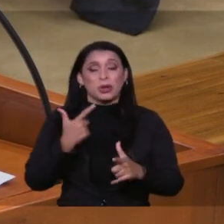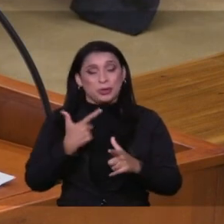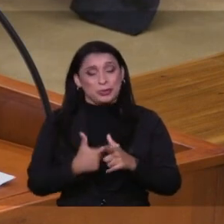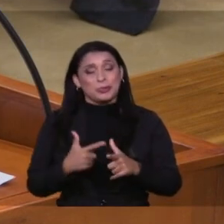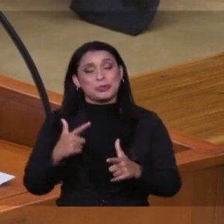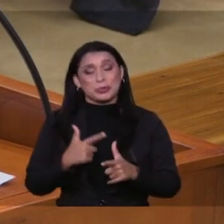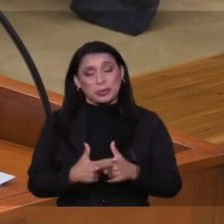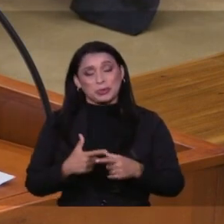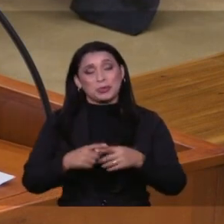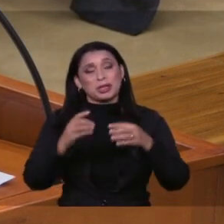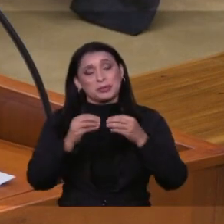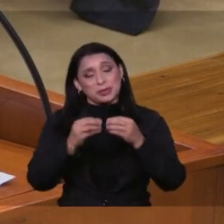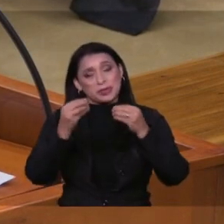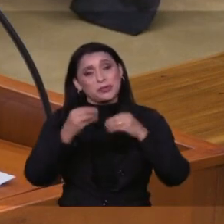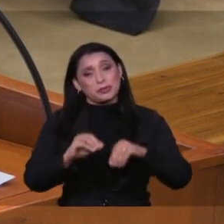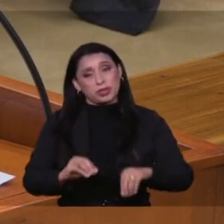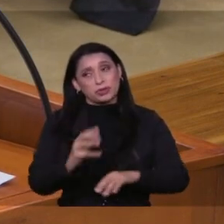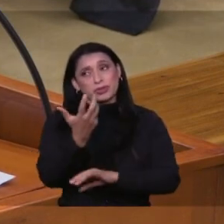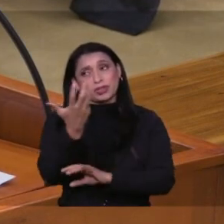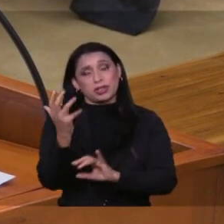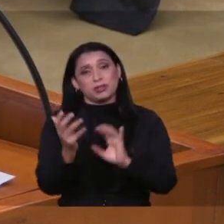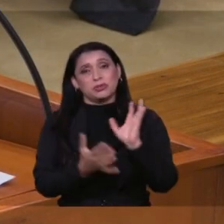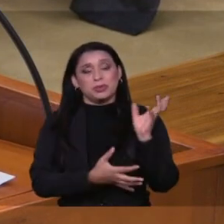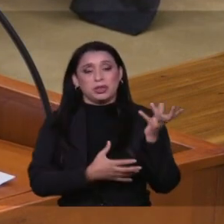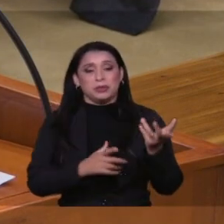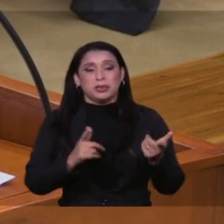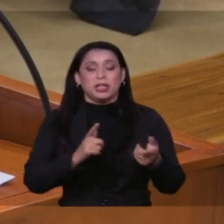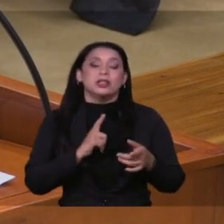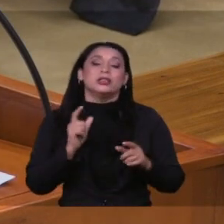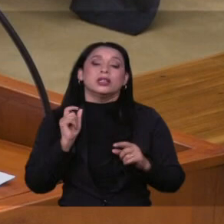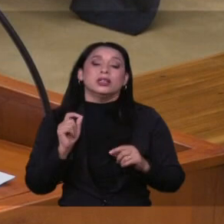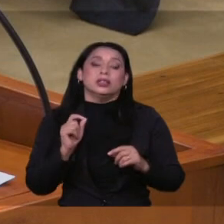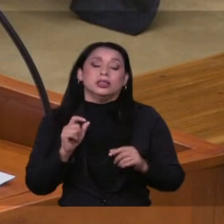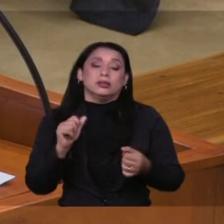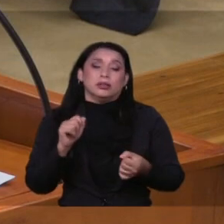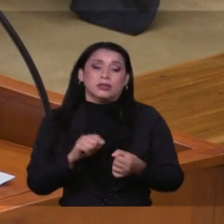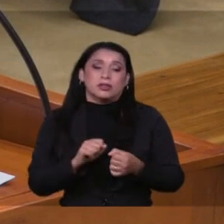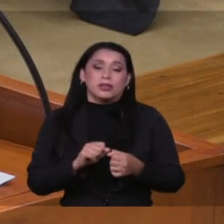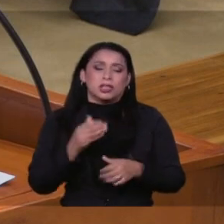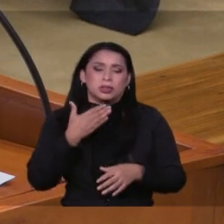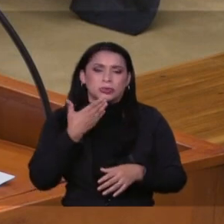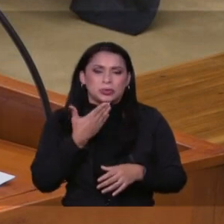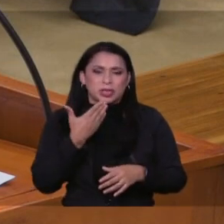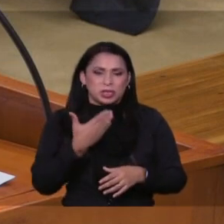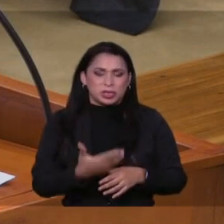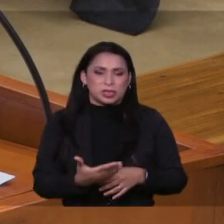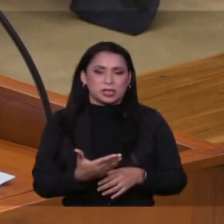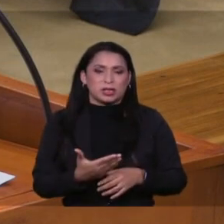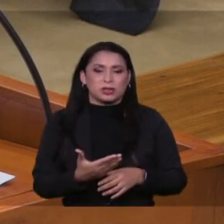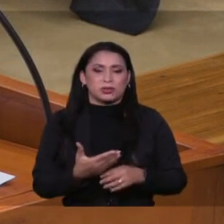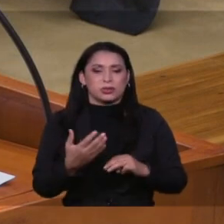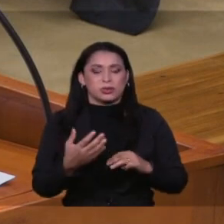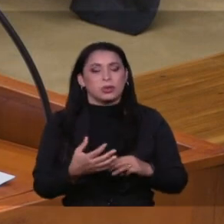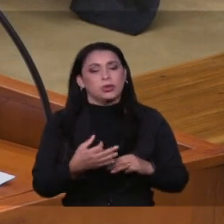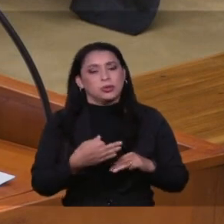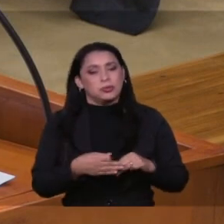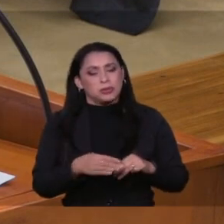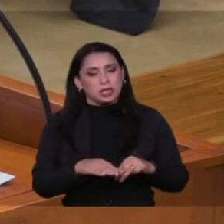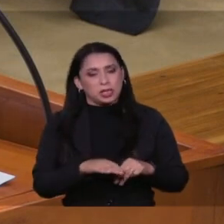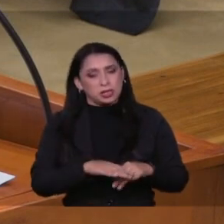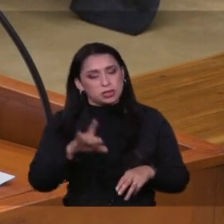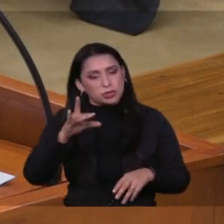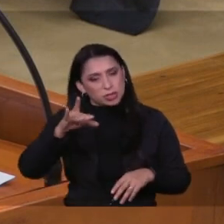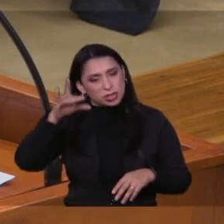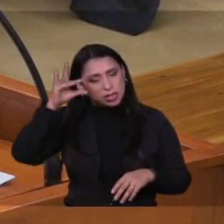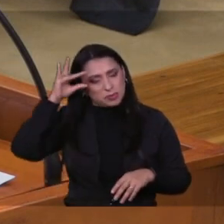sendo prejudicada. E não por outras razões, mas foram feitos os pedidos já mencionados pelo eminente ministro relator André